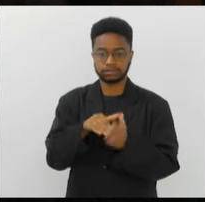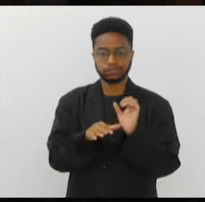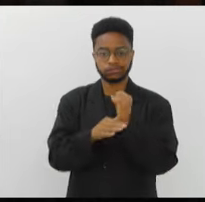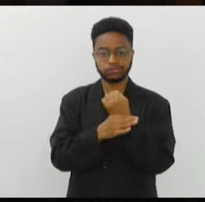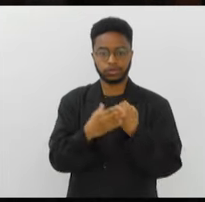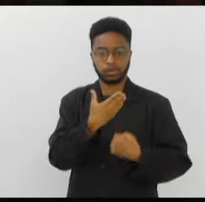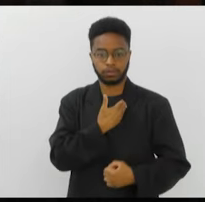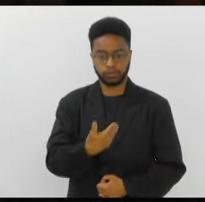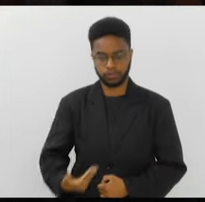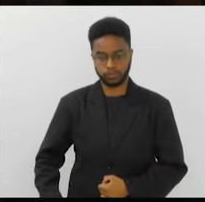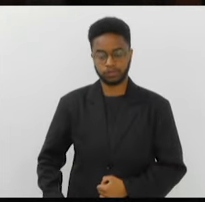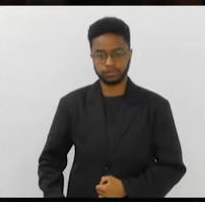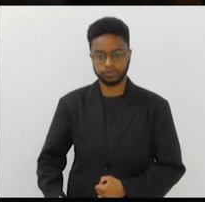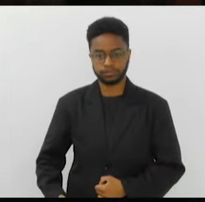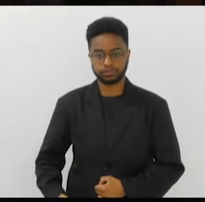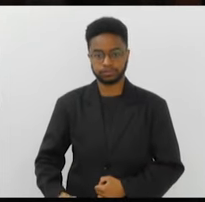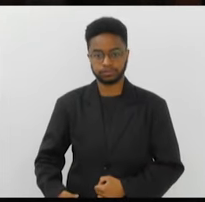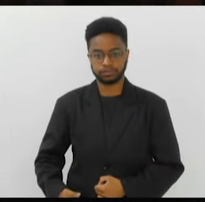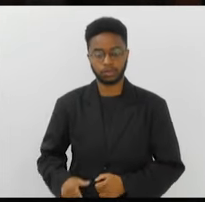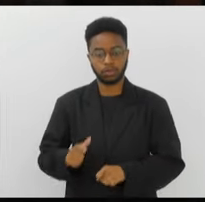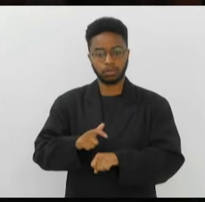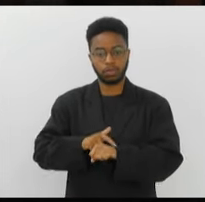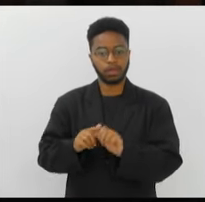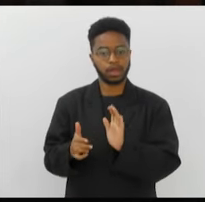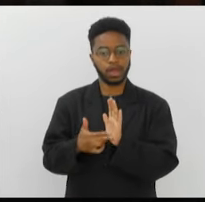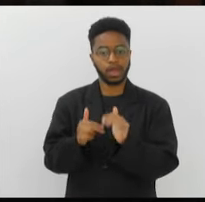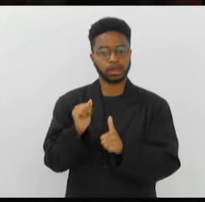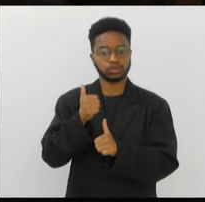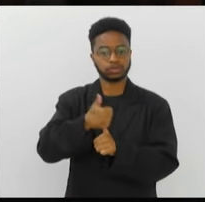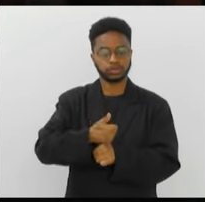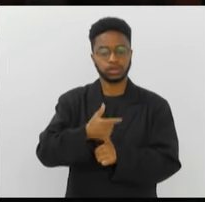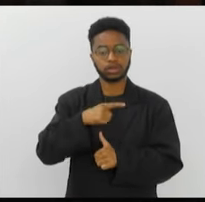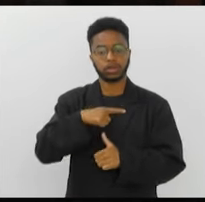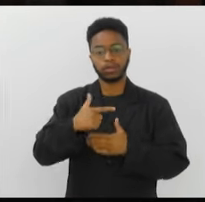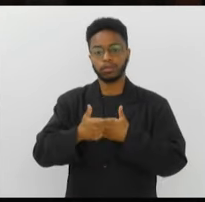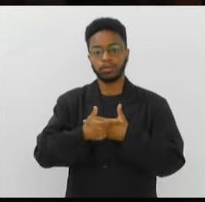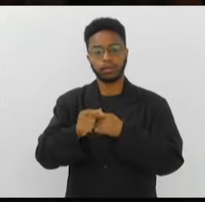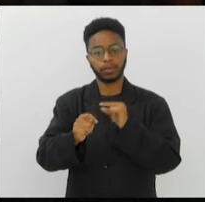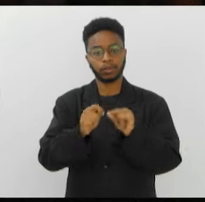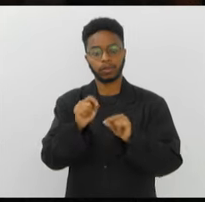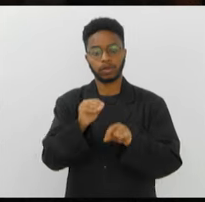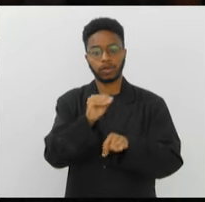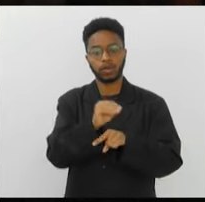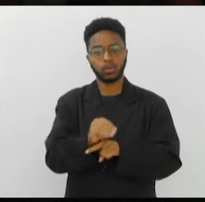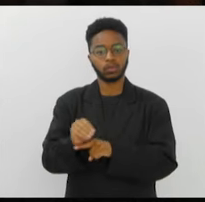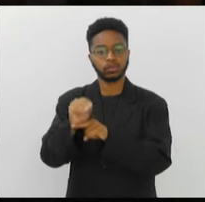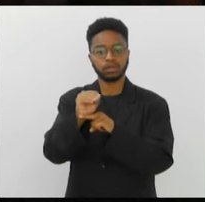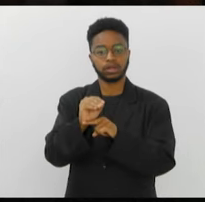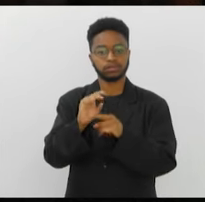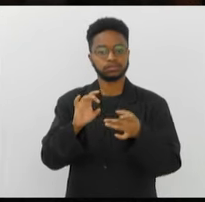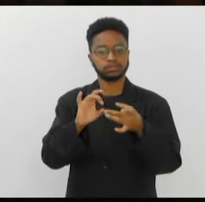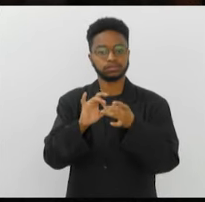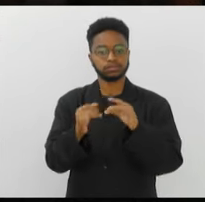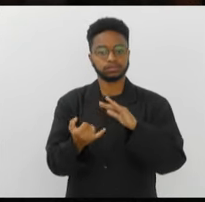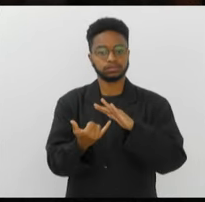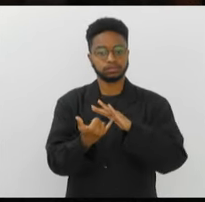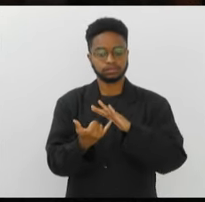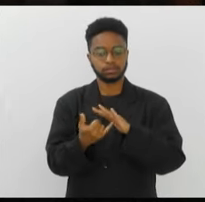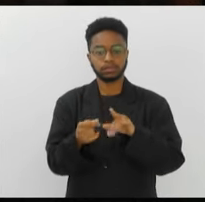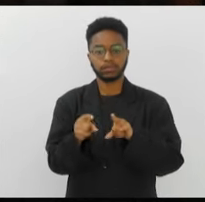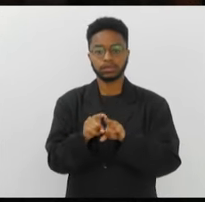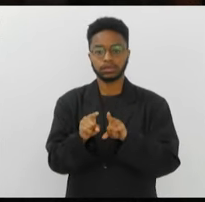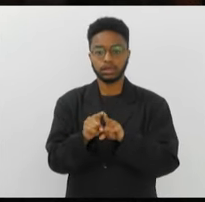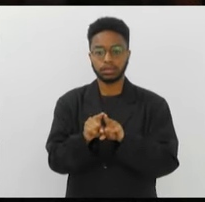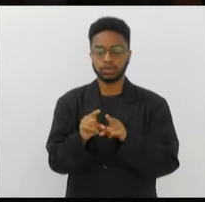Pública, assim assumiu com a tarefa de cuidar institucionalmente e